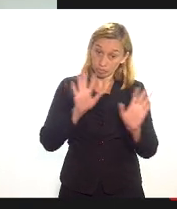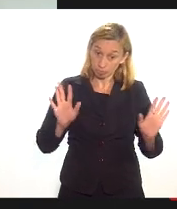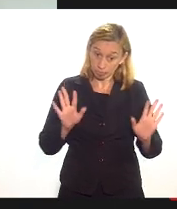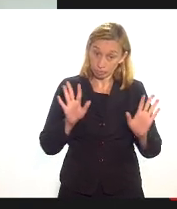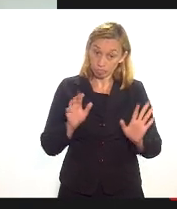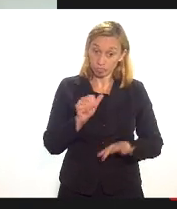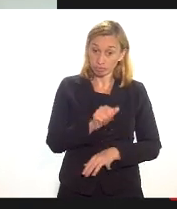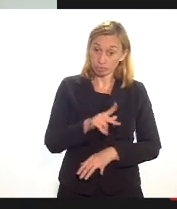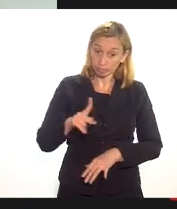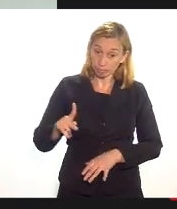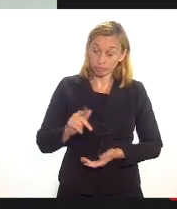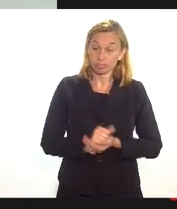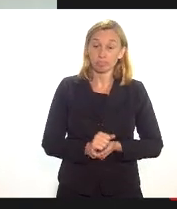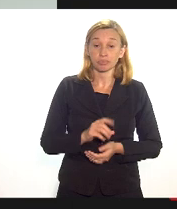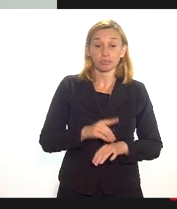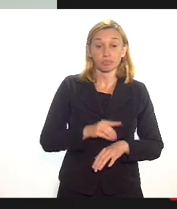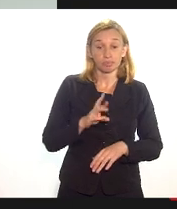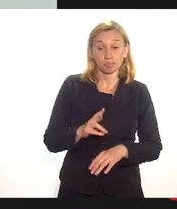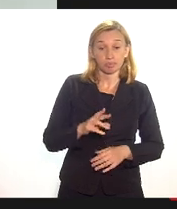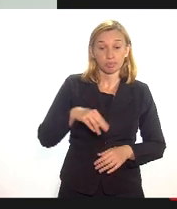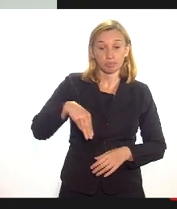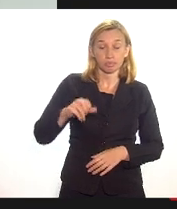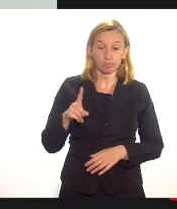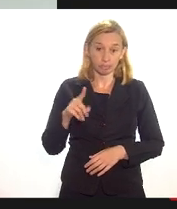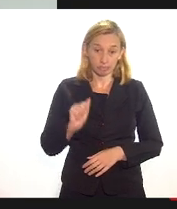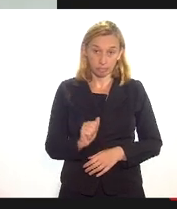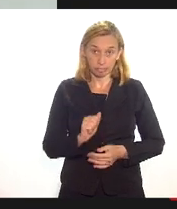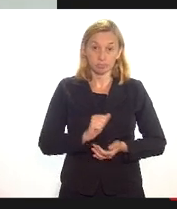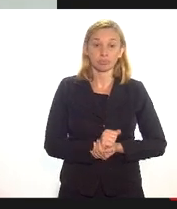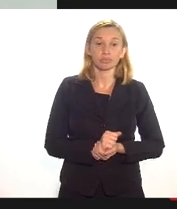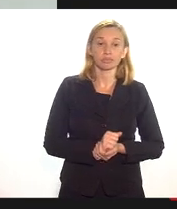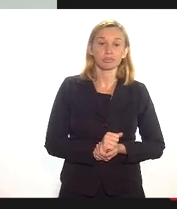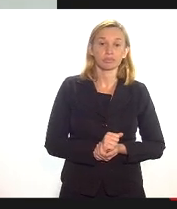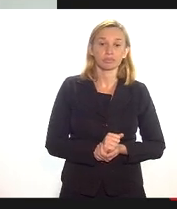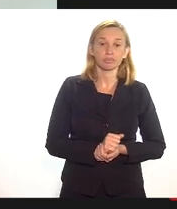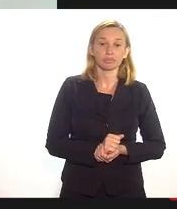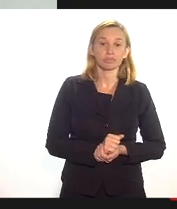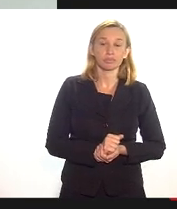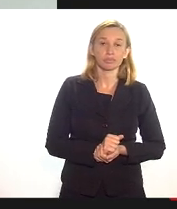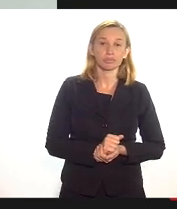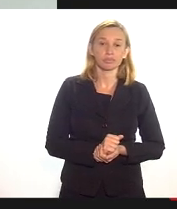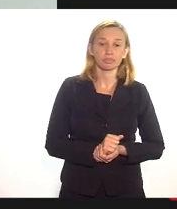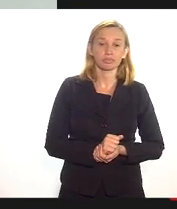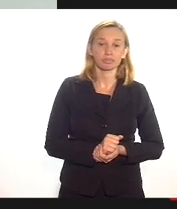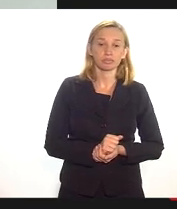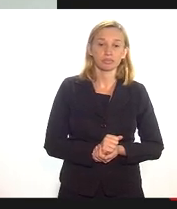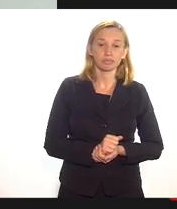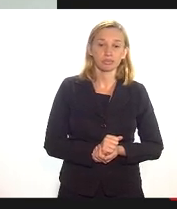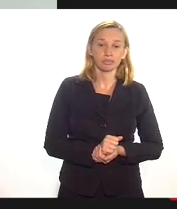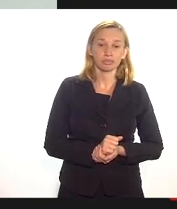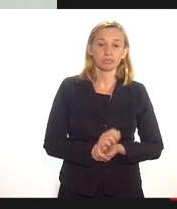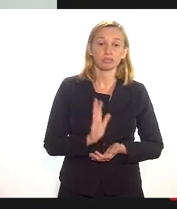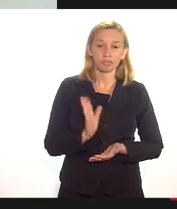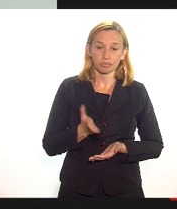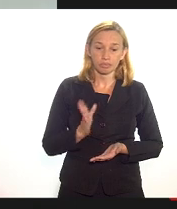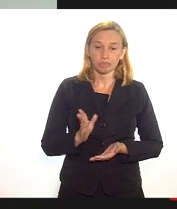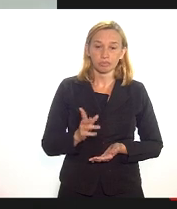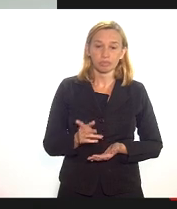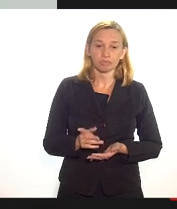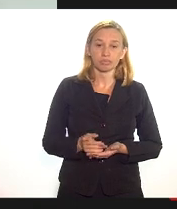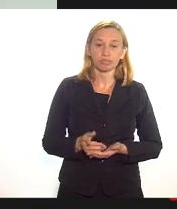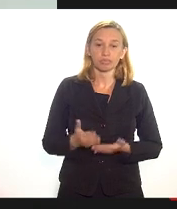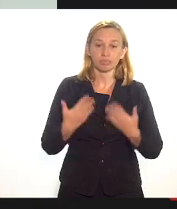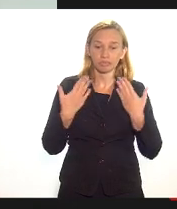pela ANP. A doutora Magda Chambriard, muito brilhantemente, já expôs